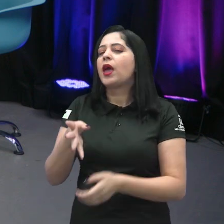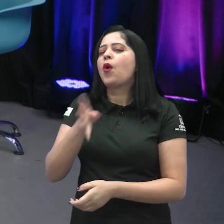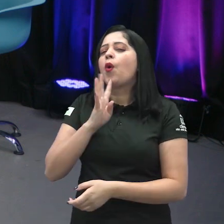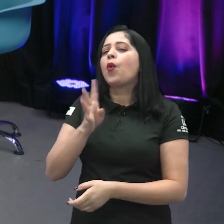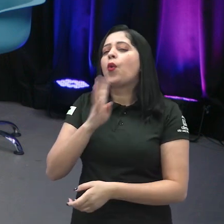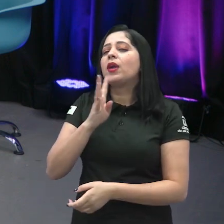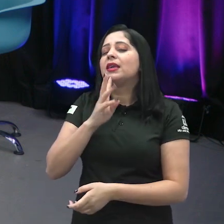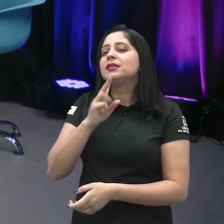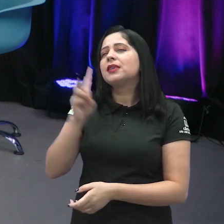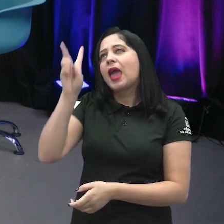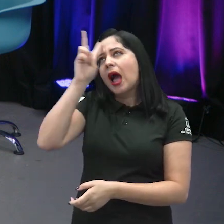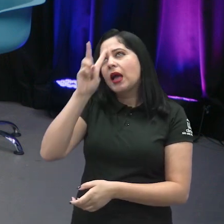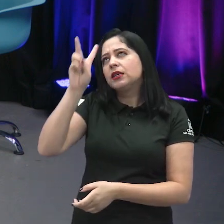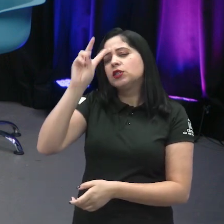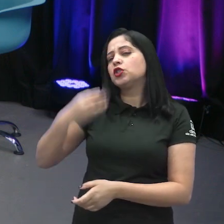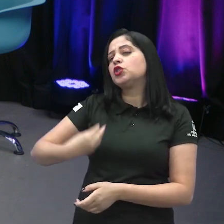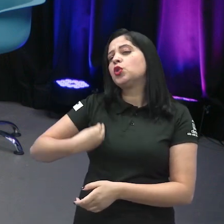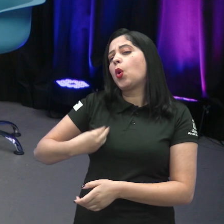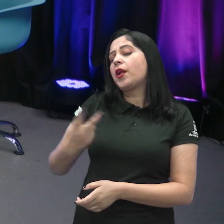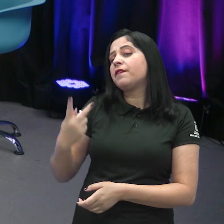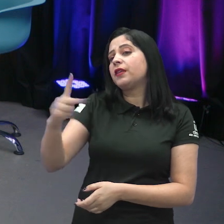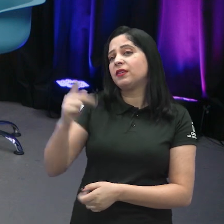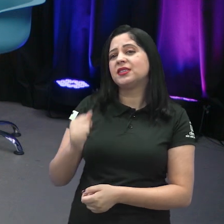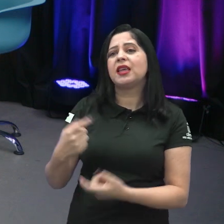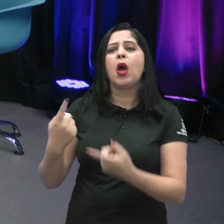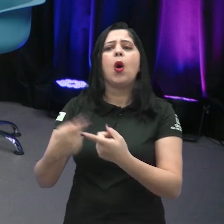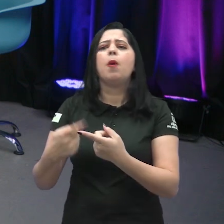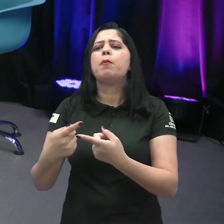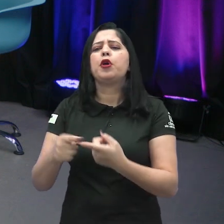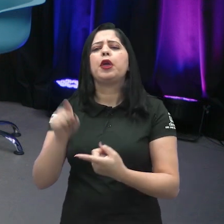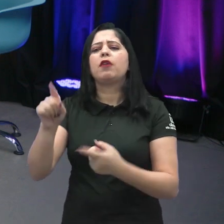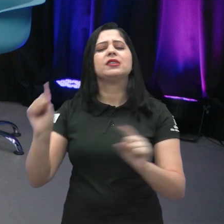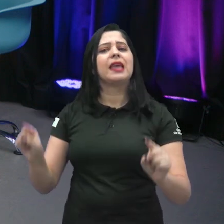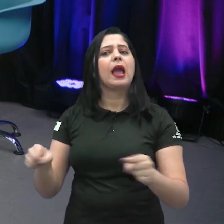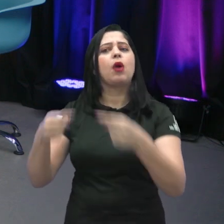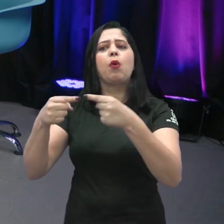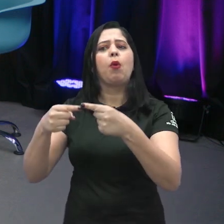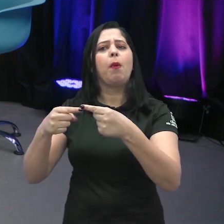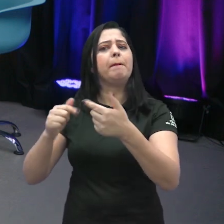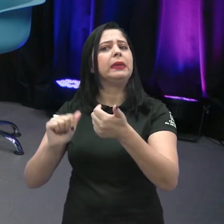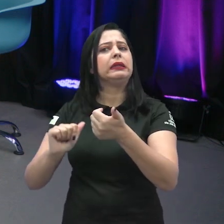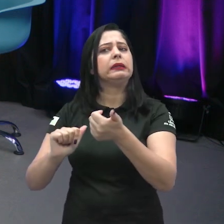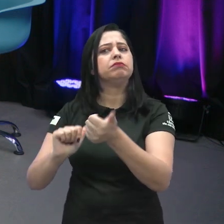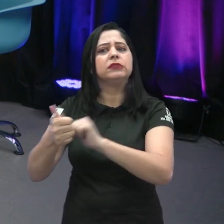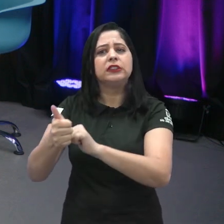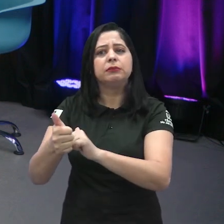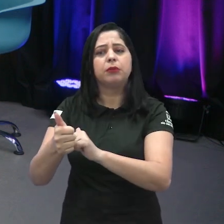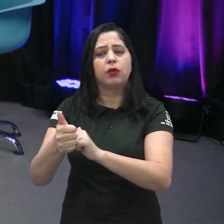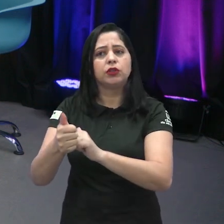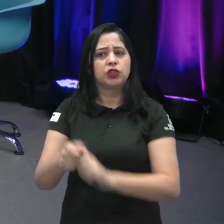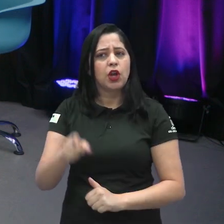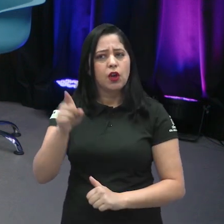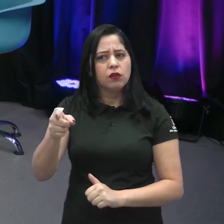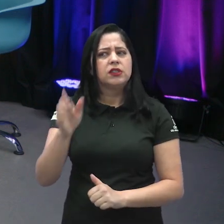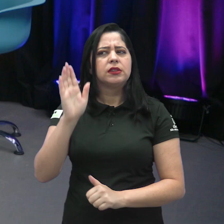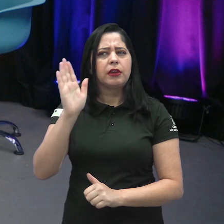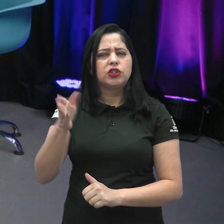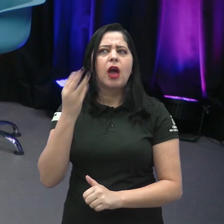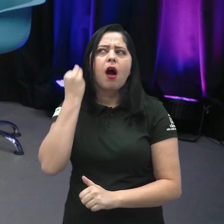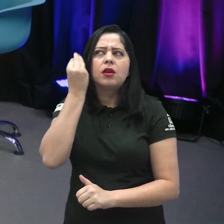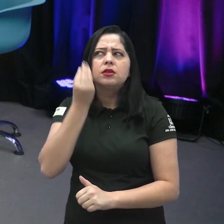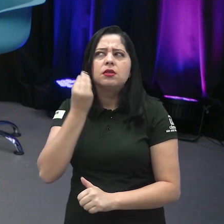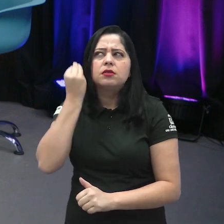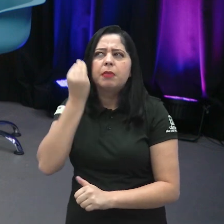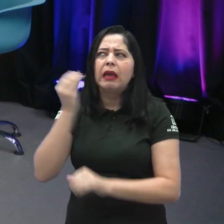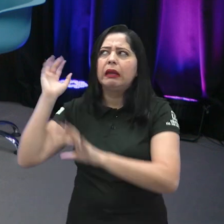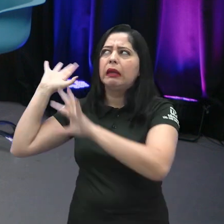conhecer um pouquinho mais da sua história e da sua relação com o esporte e com a atividade física e quanto essa experiência, a sua